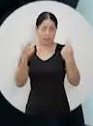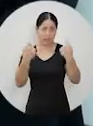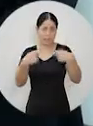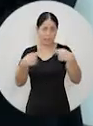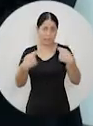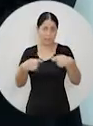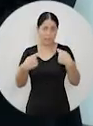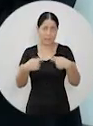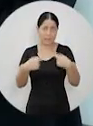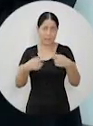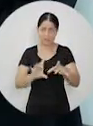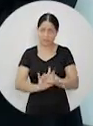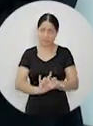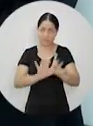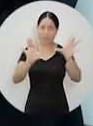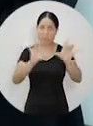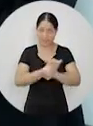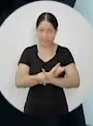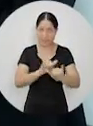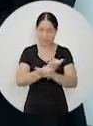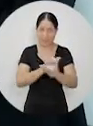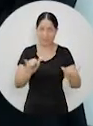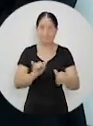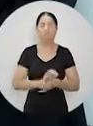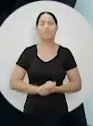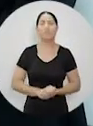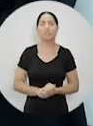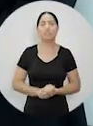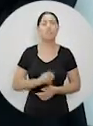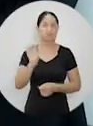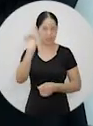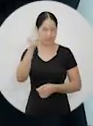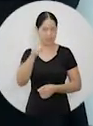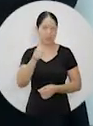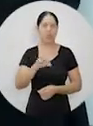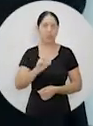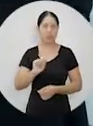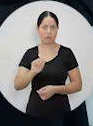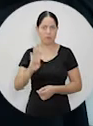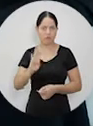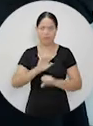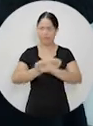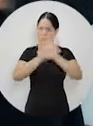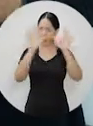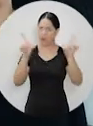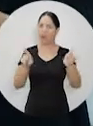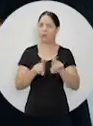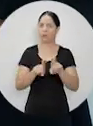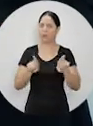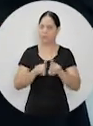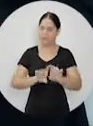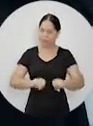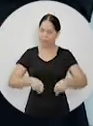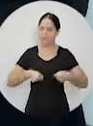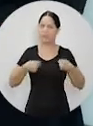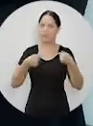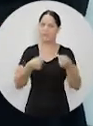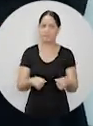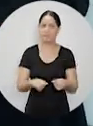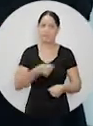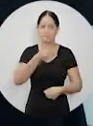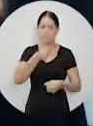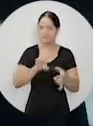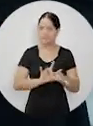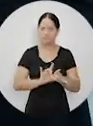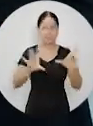que é necessário uma plena liberdade de imprensa. Sim, a ordem tem uma posição muito clara e, mais uma vez, histórica da defesa